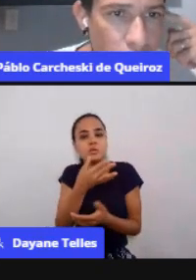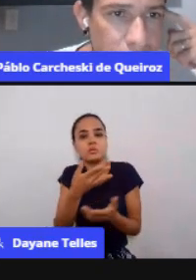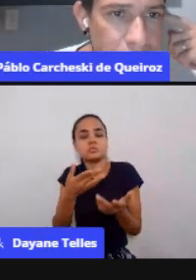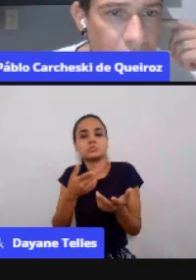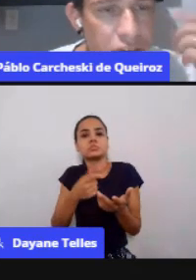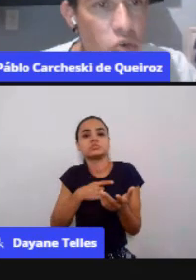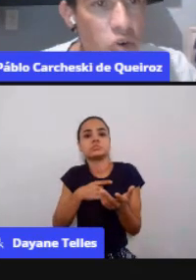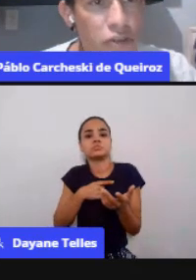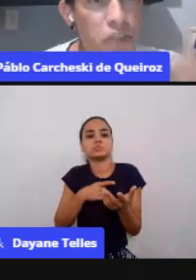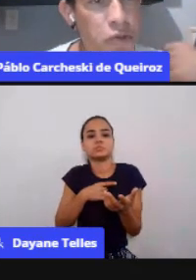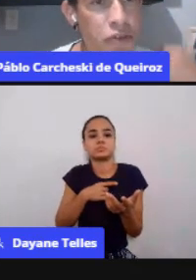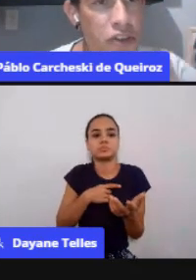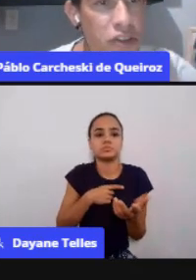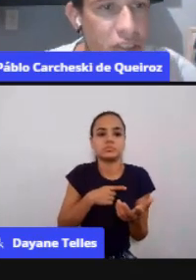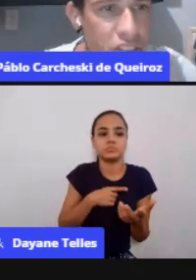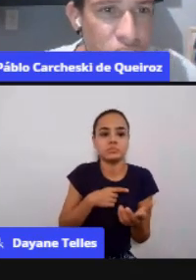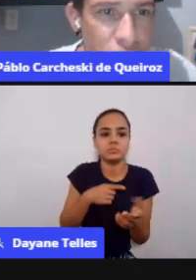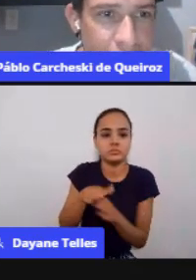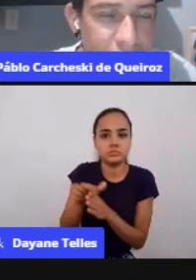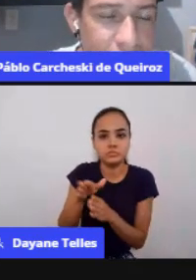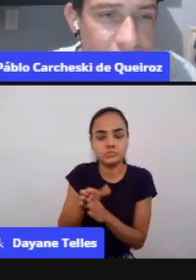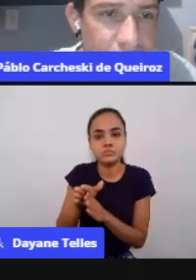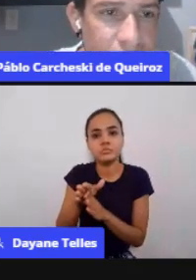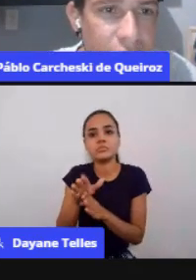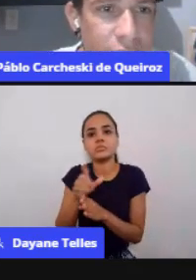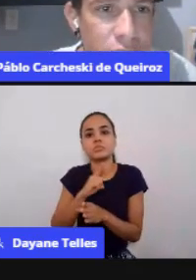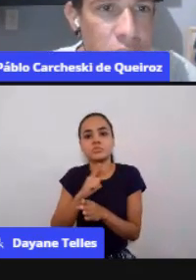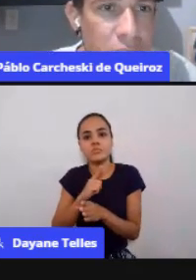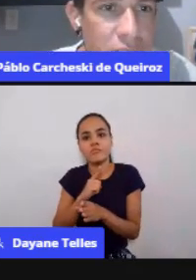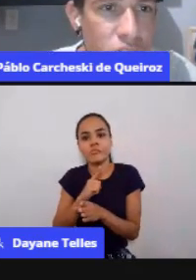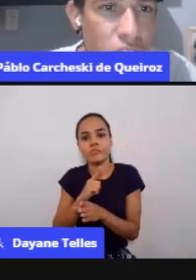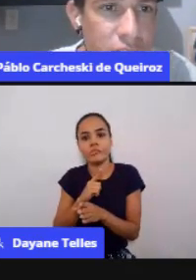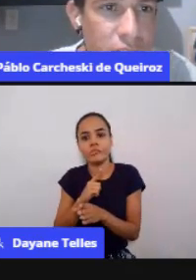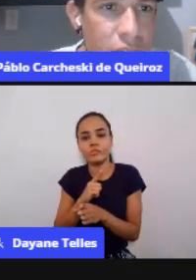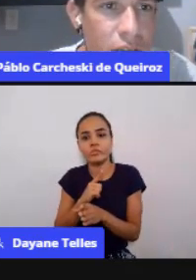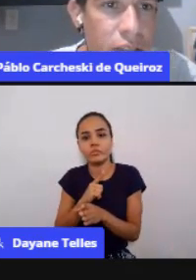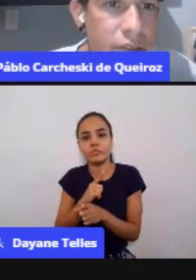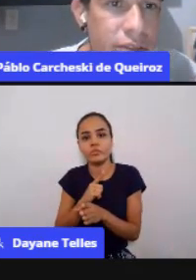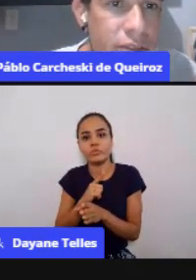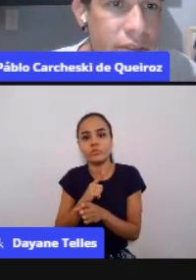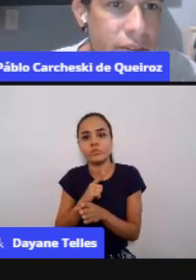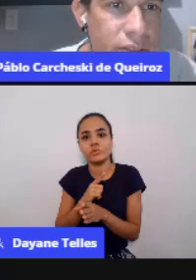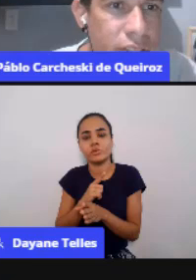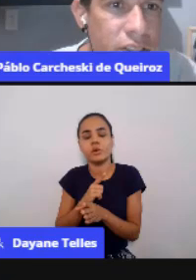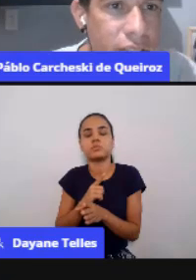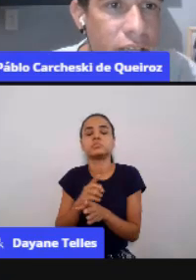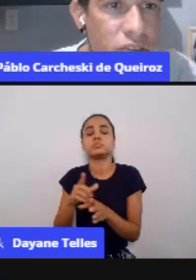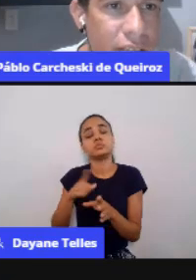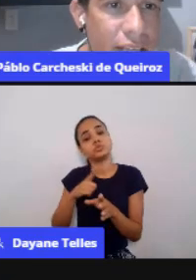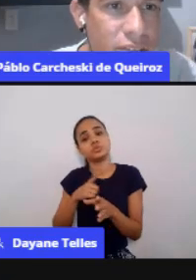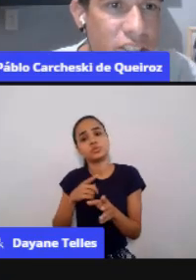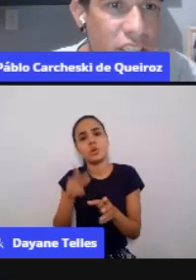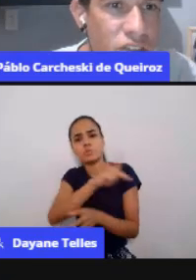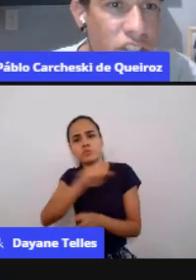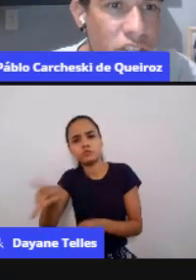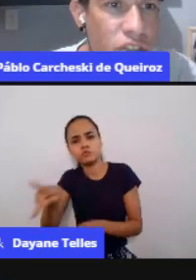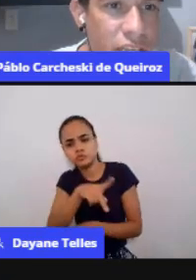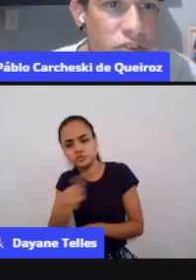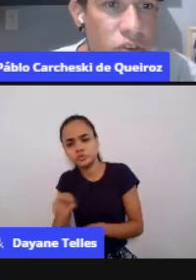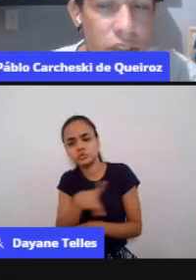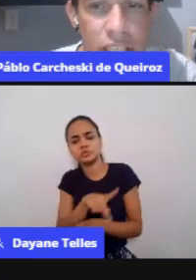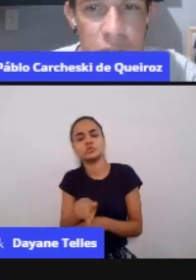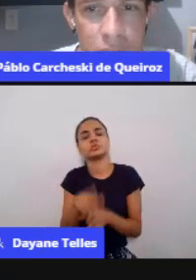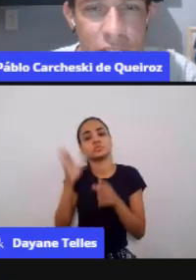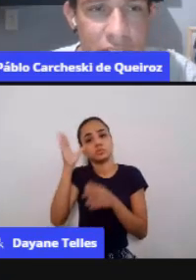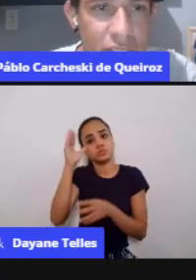nosso blog, aí fica um convite para os professores que estão assistindo essa formação nossa. Se tem os dados da diagnóstica do